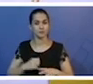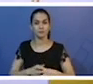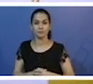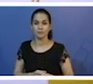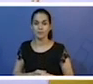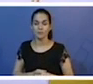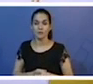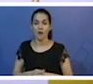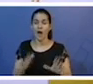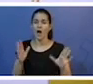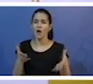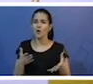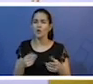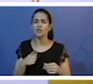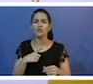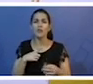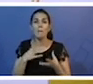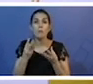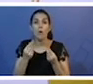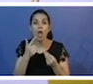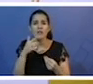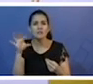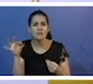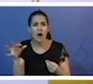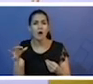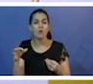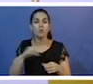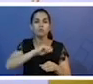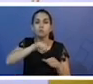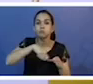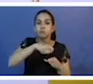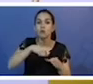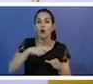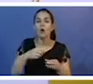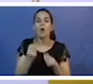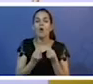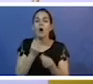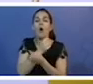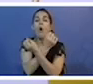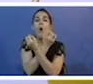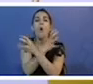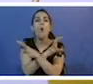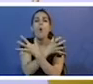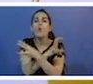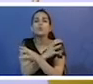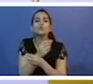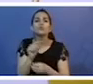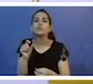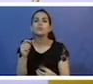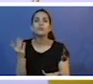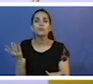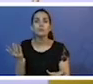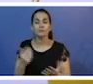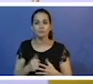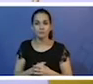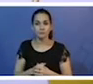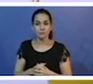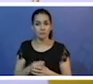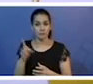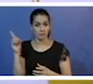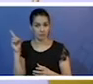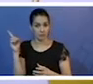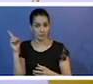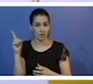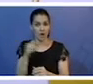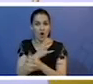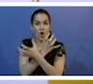Agora, o excesso de sal e a osteoporose, né? Qual o efeito que ele tem no osso? Então, a osteoporose é uma doença que causa